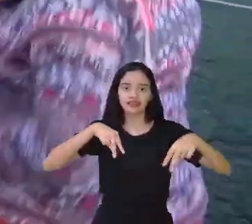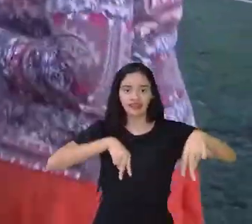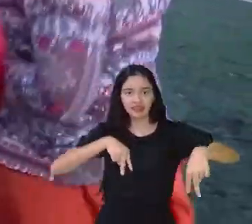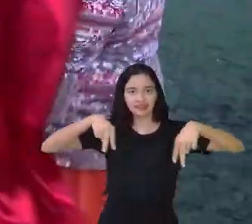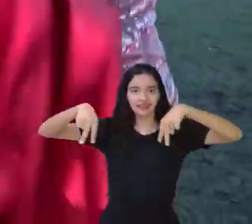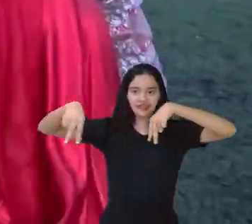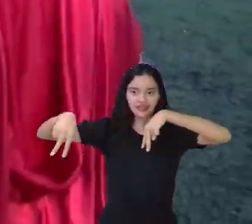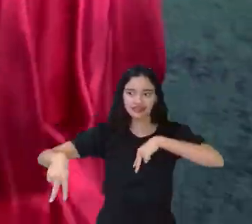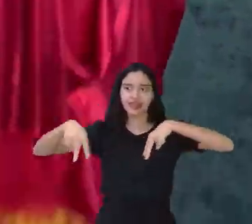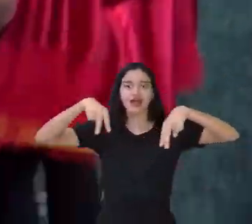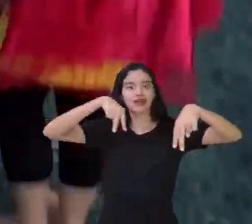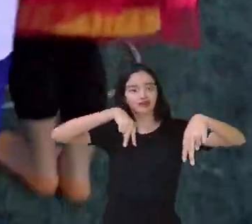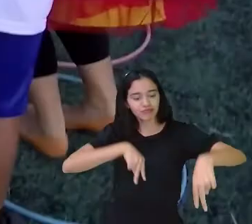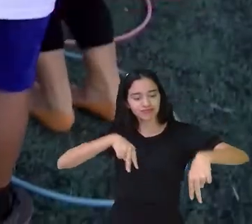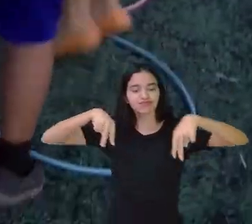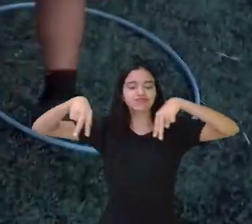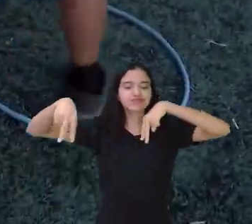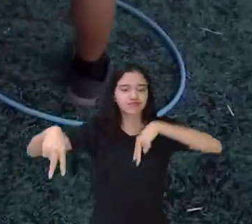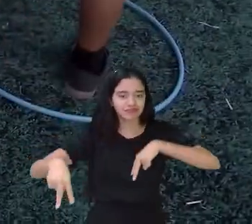Escravos de Jó